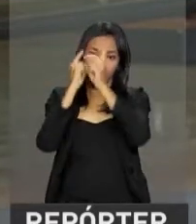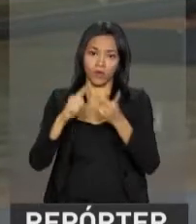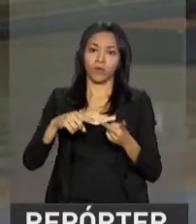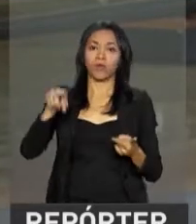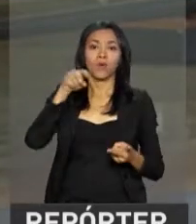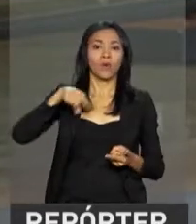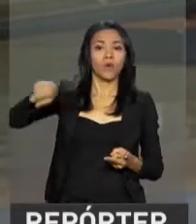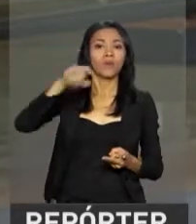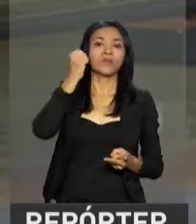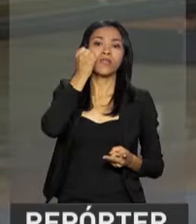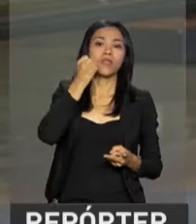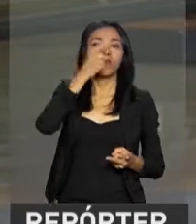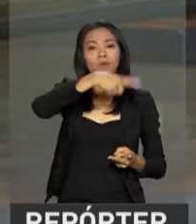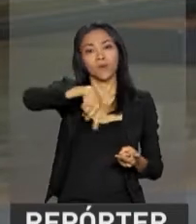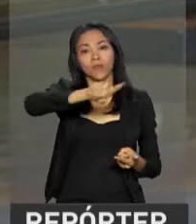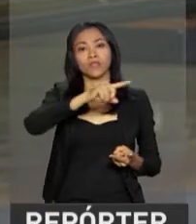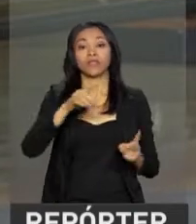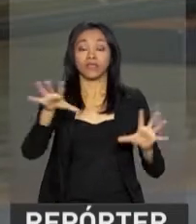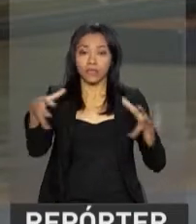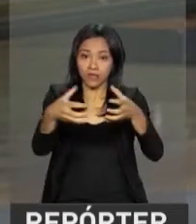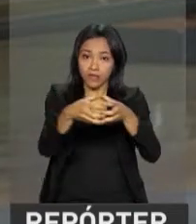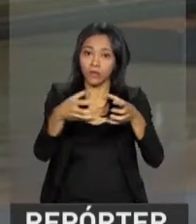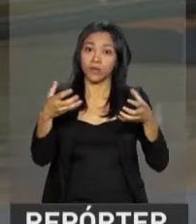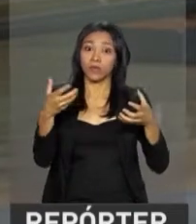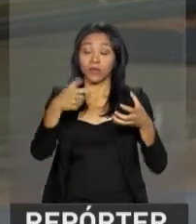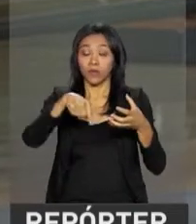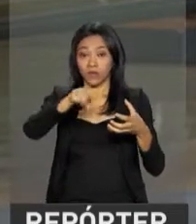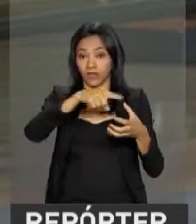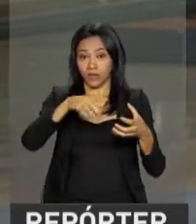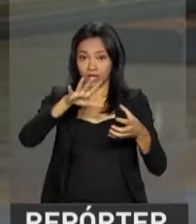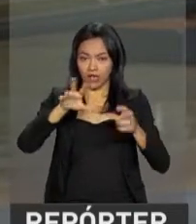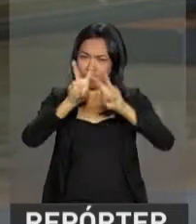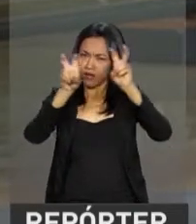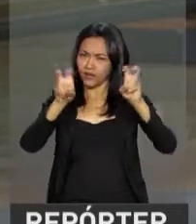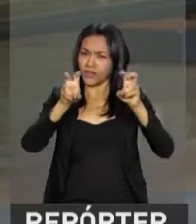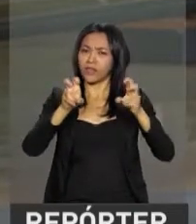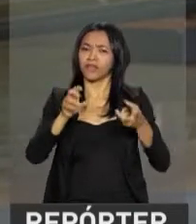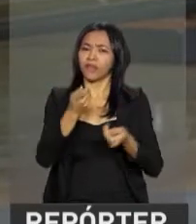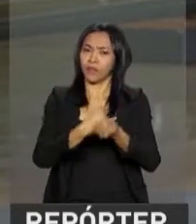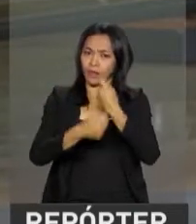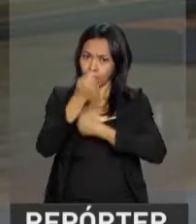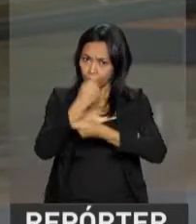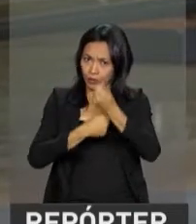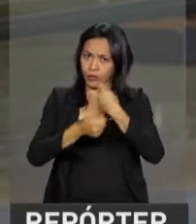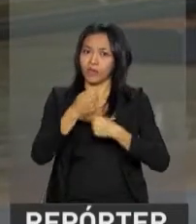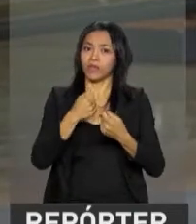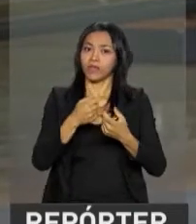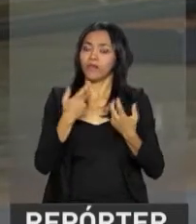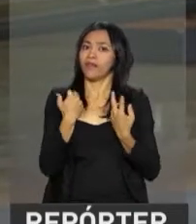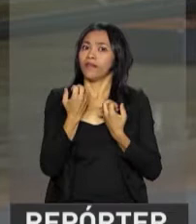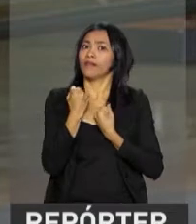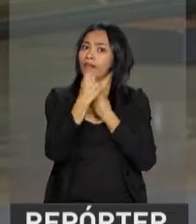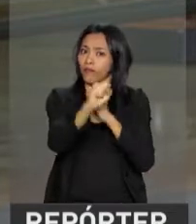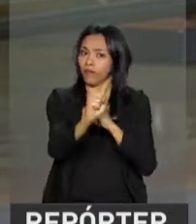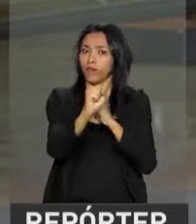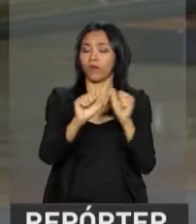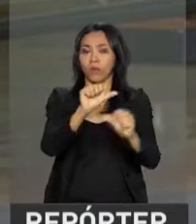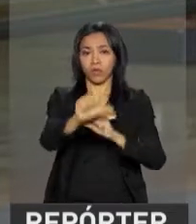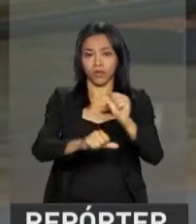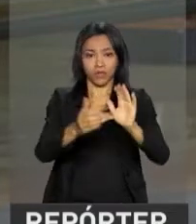mista de comércio serviços e empreendedorismo e defendeu a aprovação da reforma da previdência